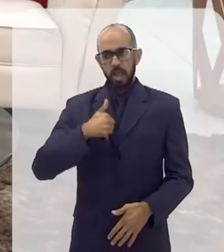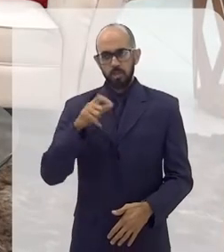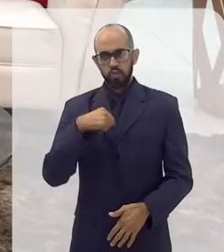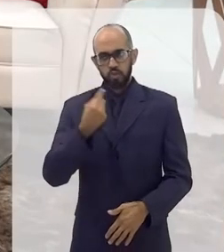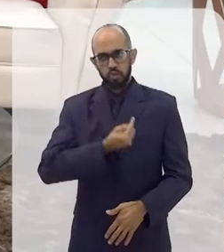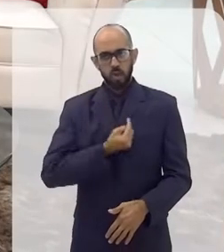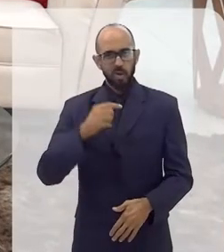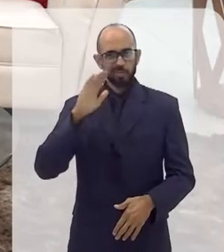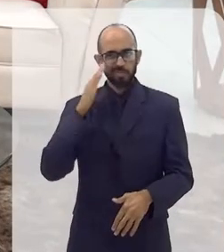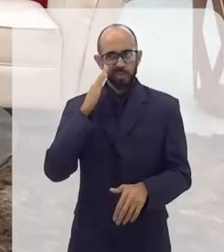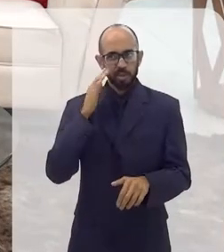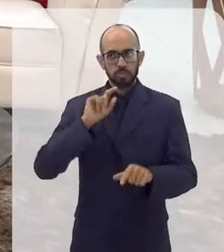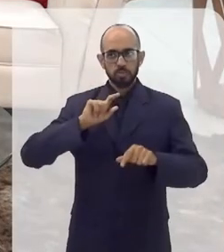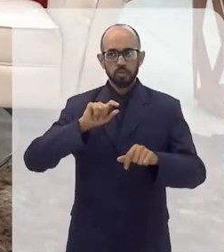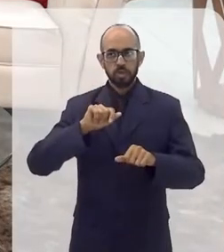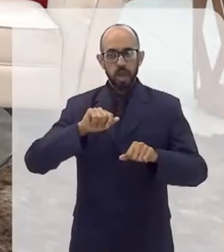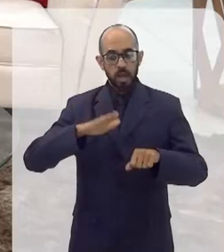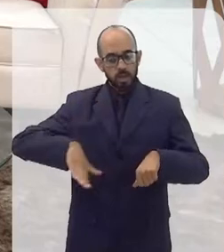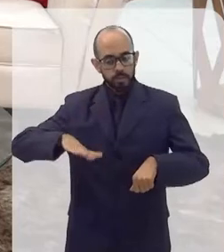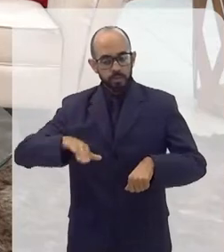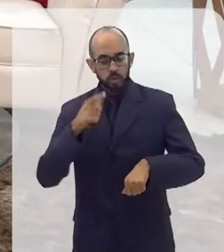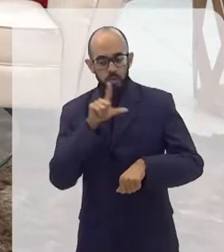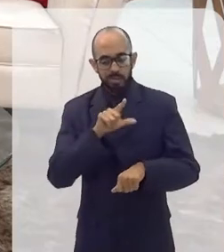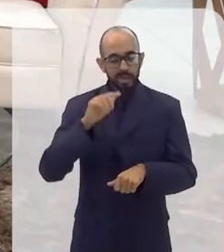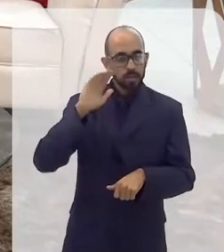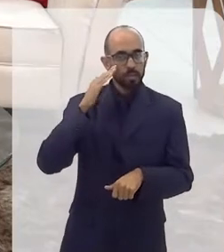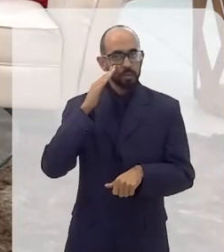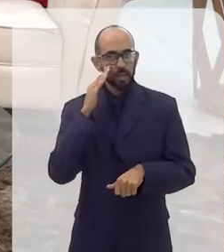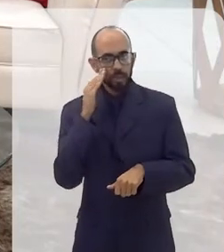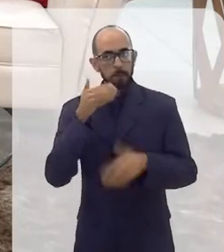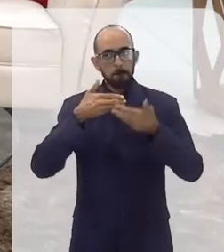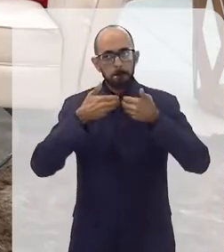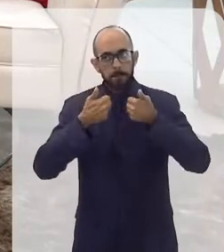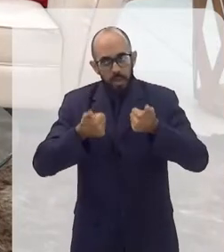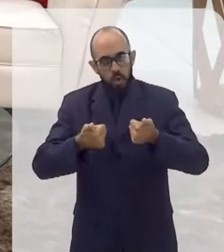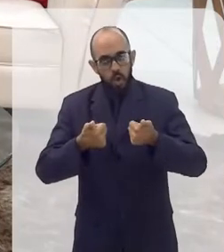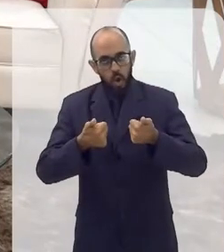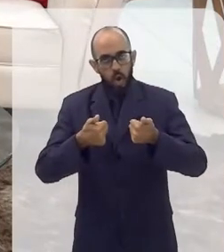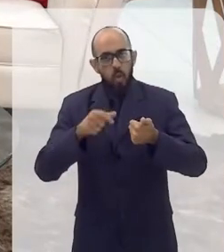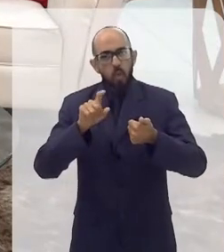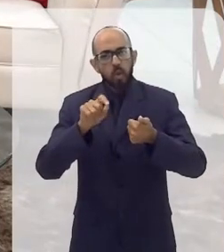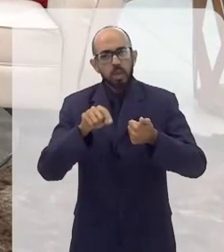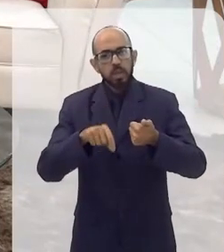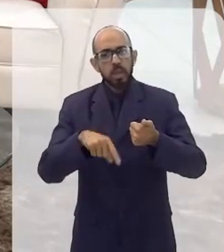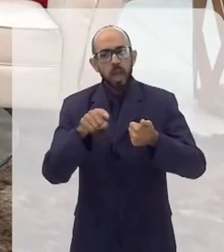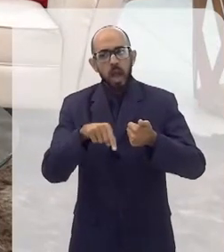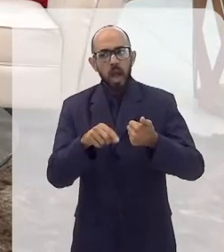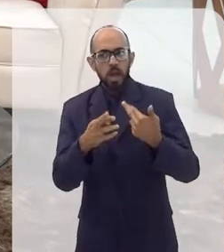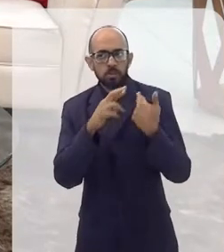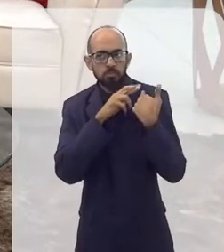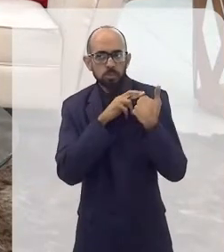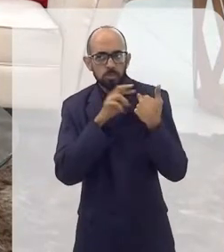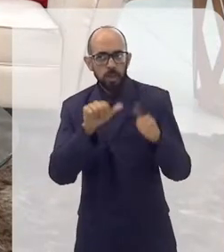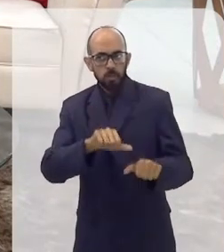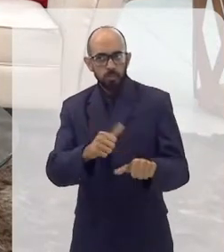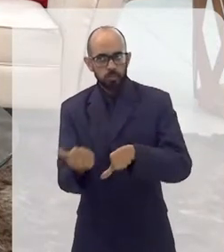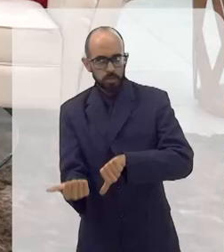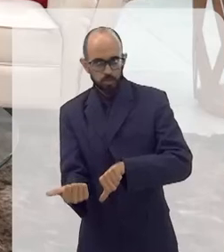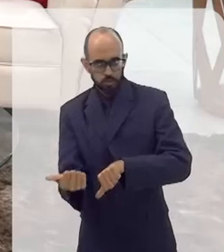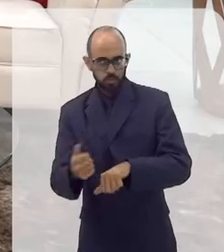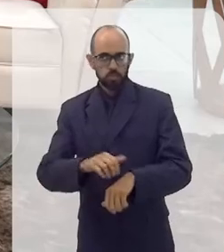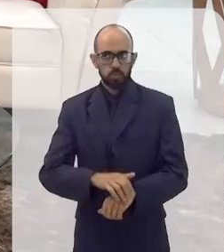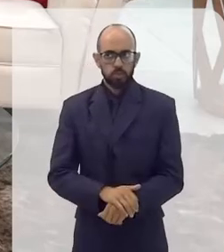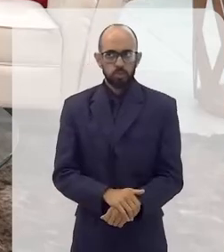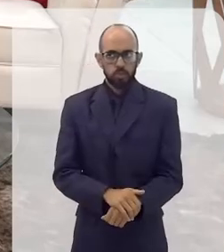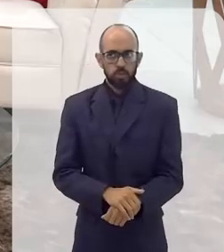idade que nós entendemos que é uma idade que a criança consegue compreender um pouquinho melhor o que é o compromisso do batismo, de tomar sobre